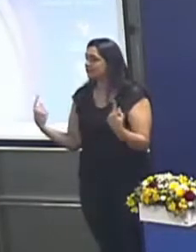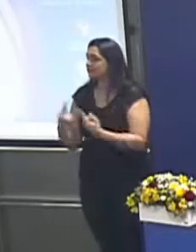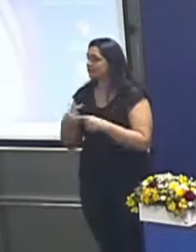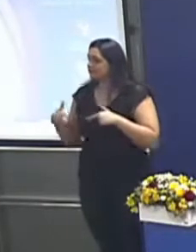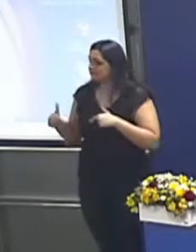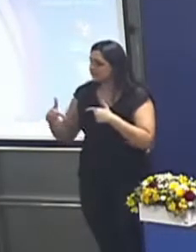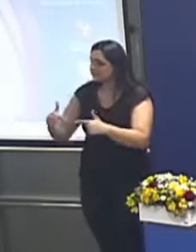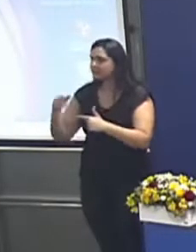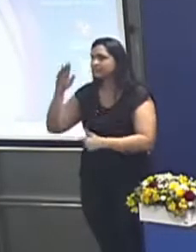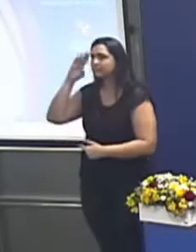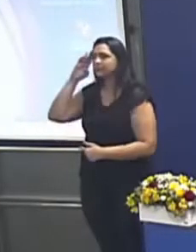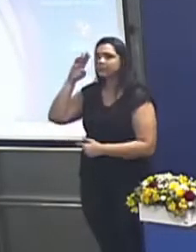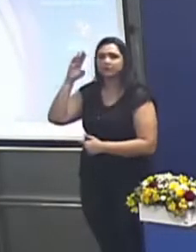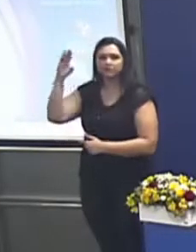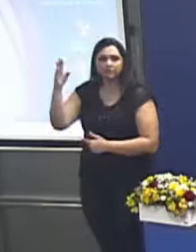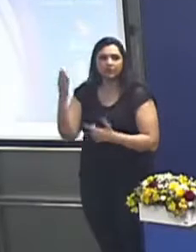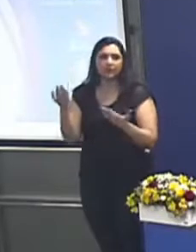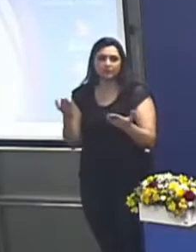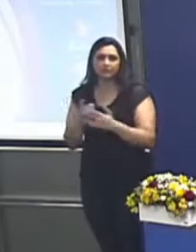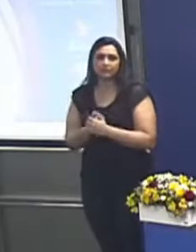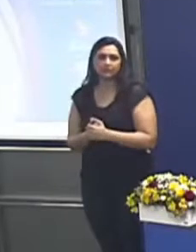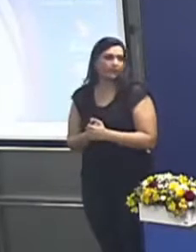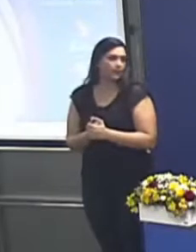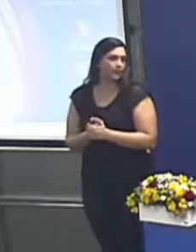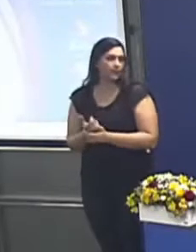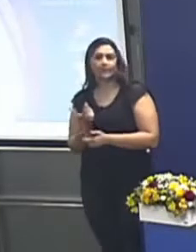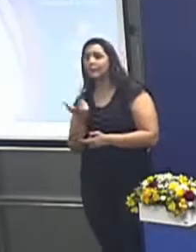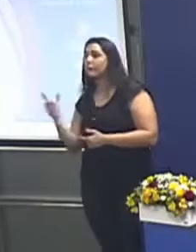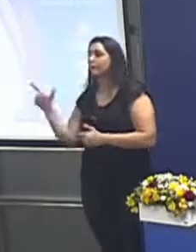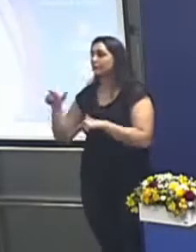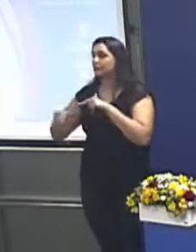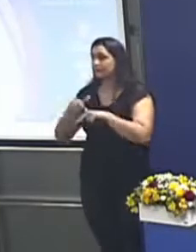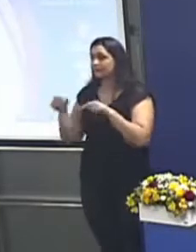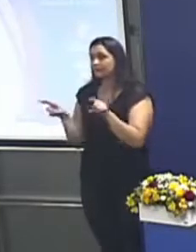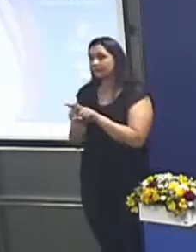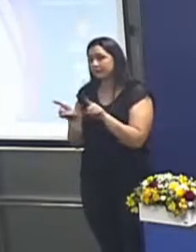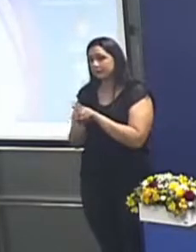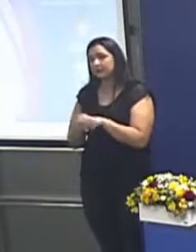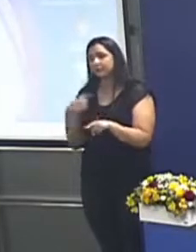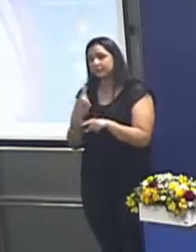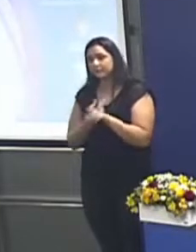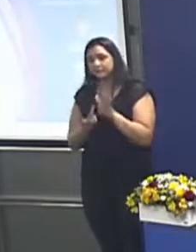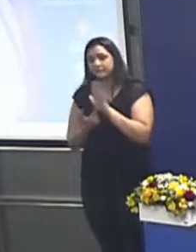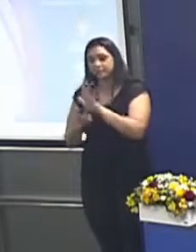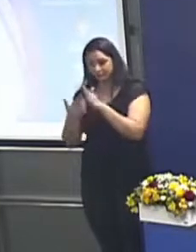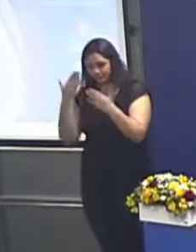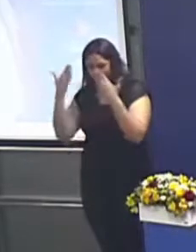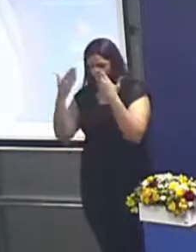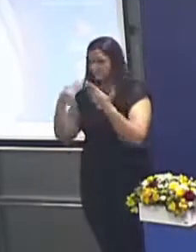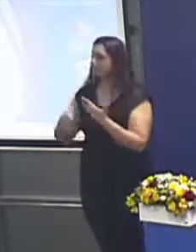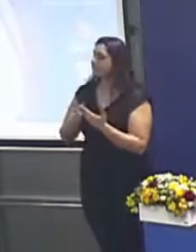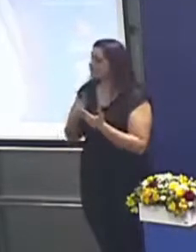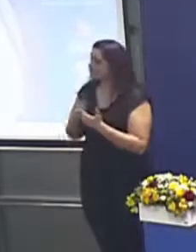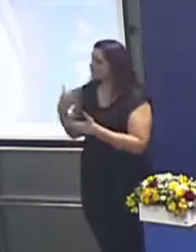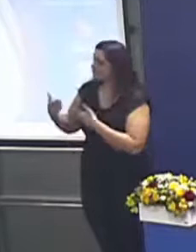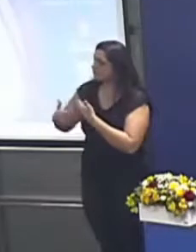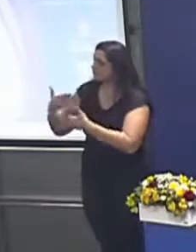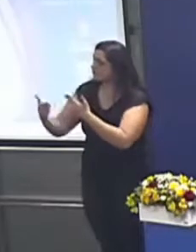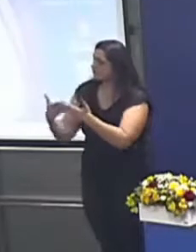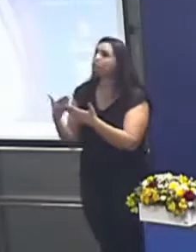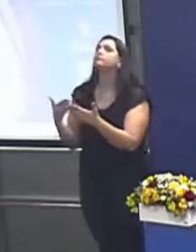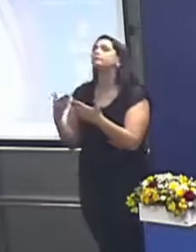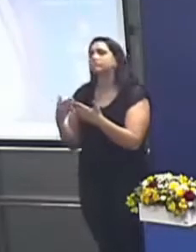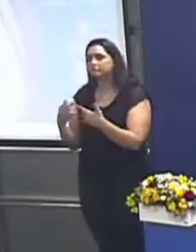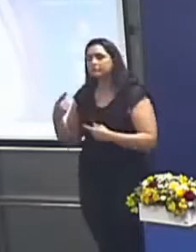ação é fundamental. Uma outra ação que precisamos destacar, que a psicologia tem avançado, é